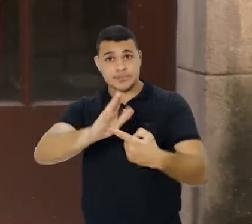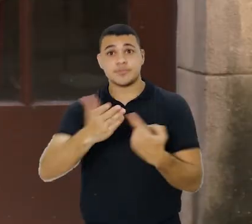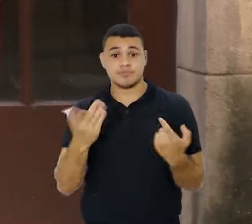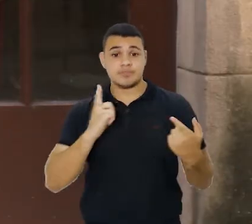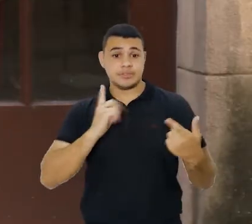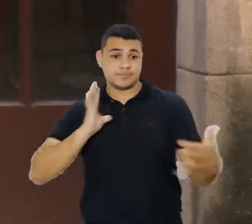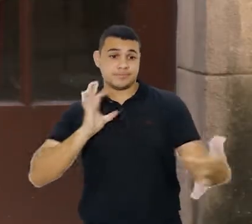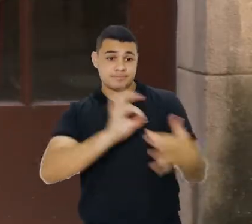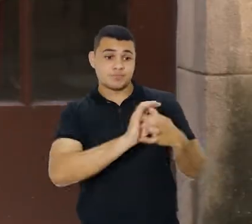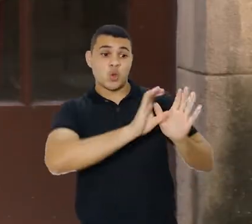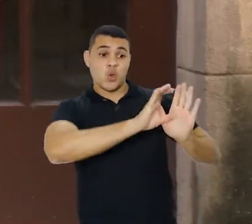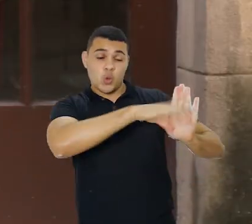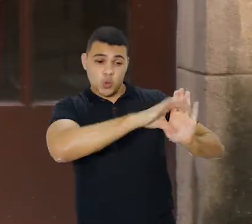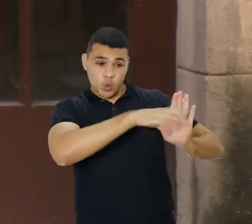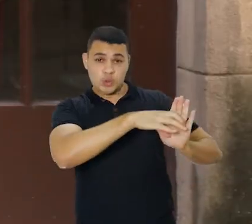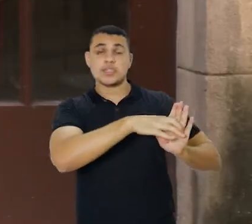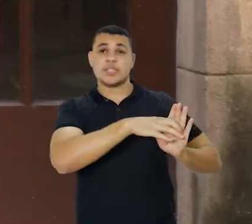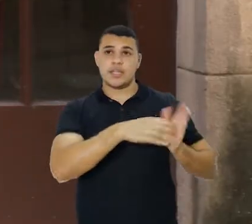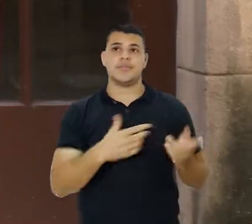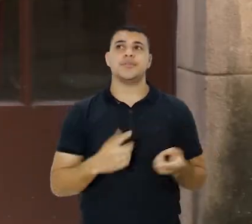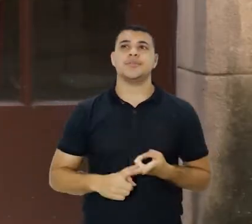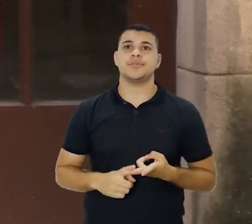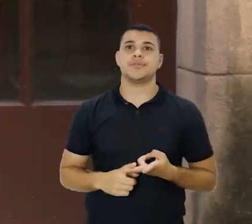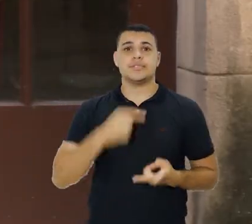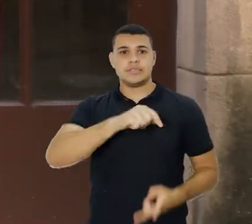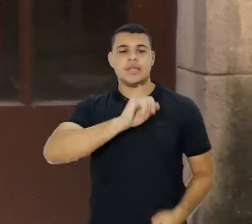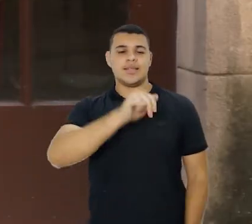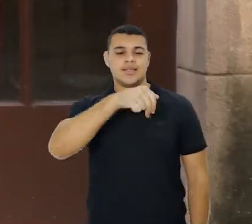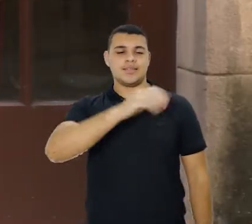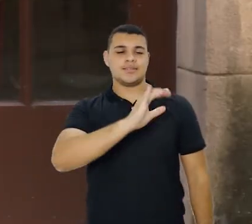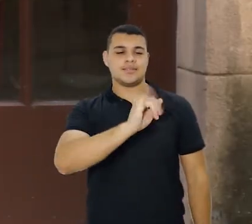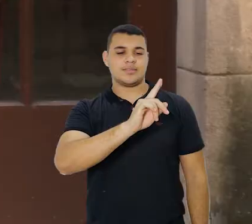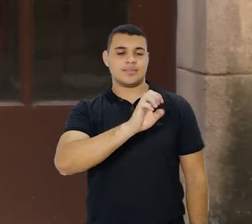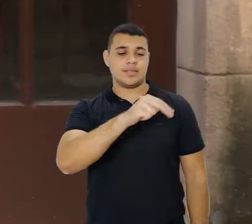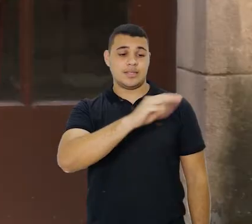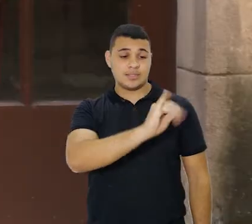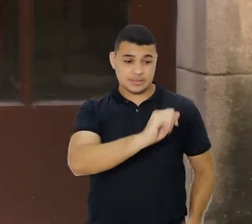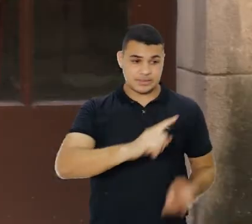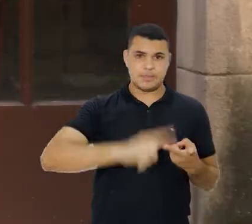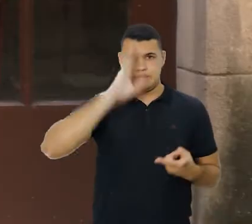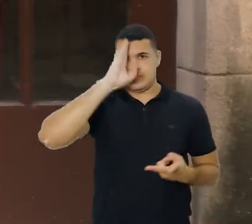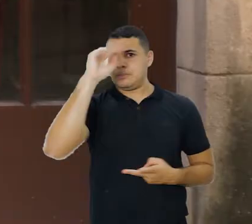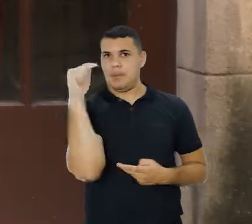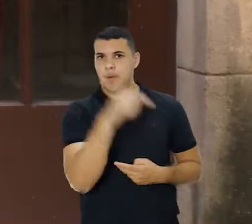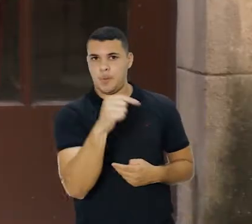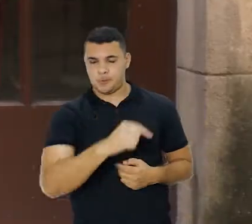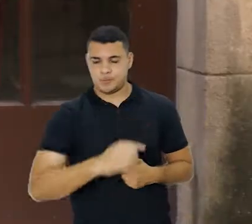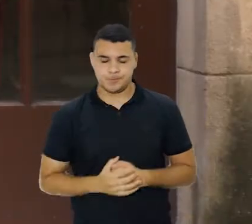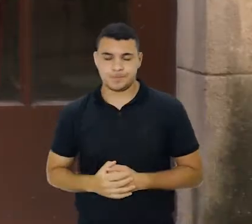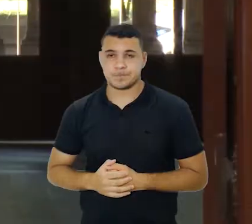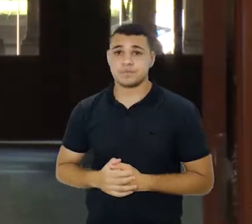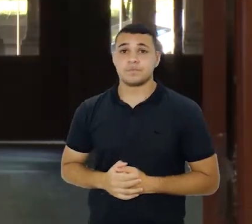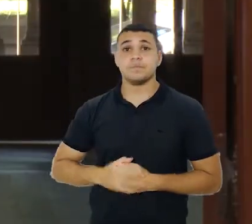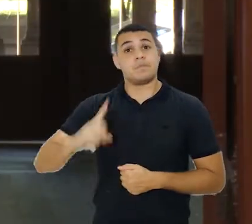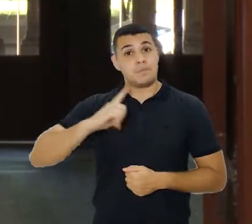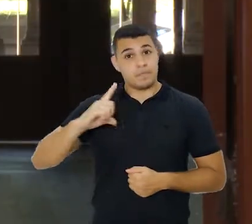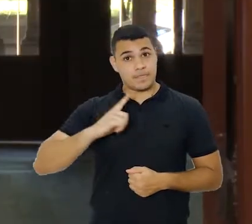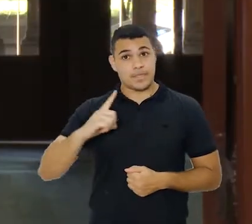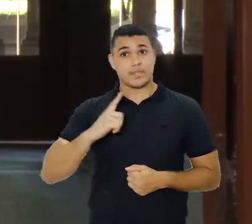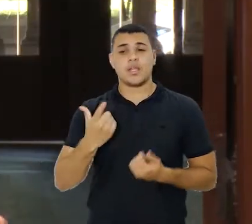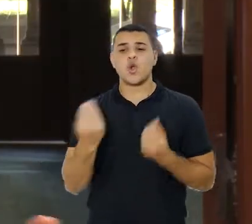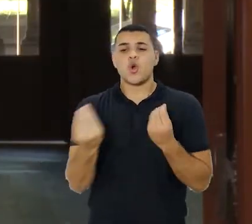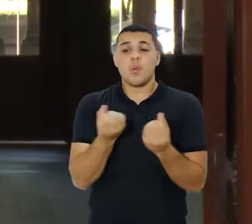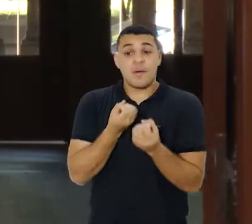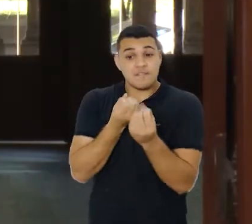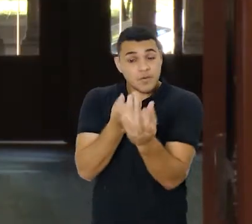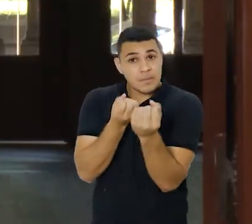né, atreladas aos conceitos de incidência, principalmente. Né. Temos